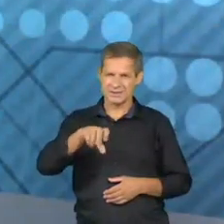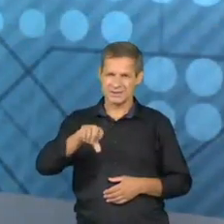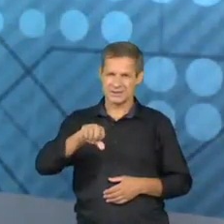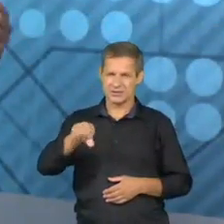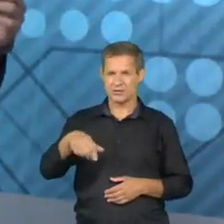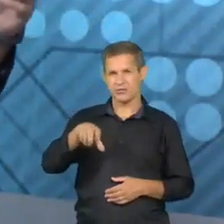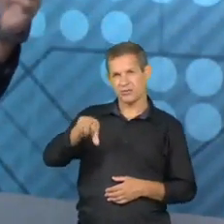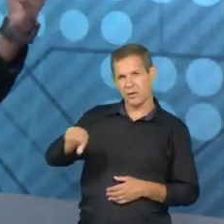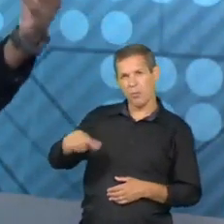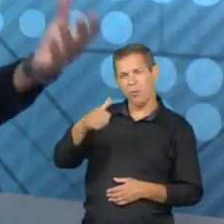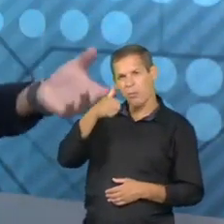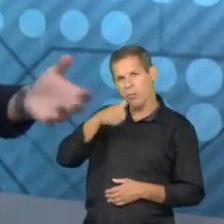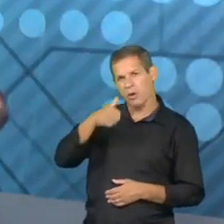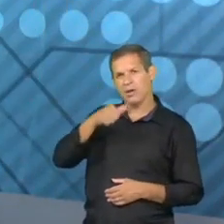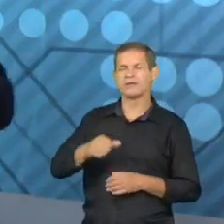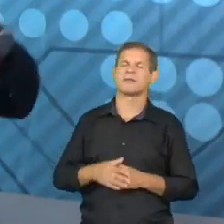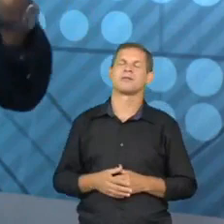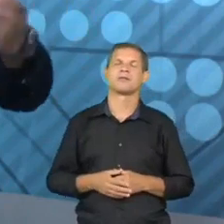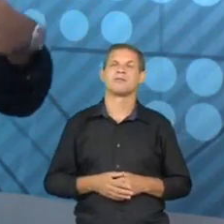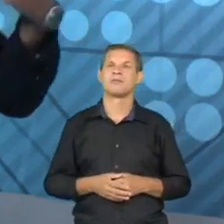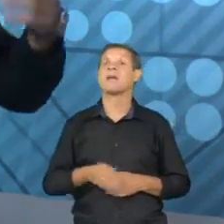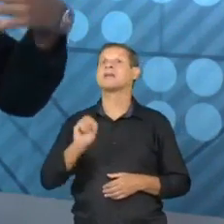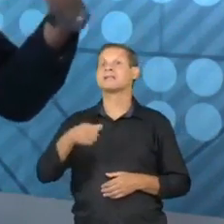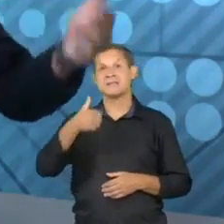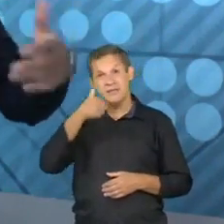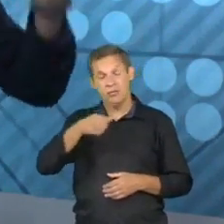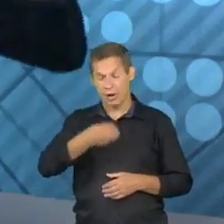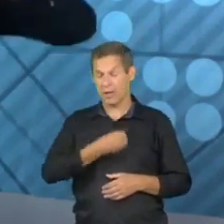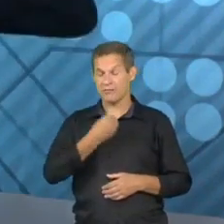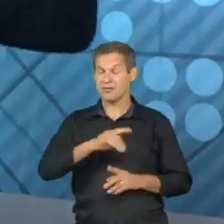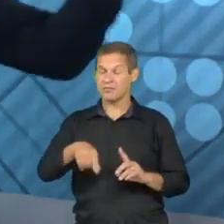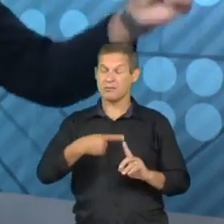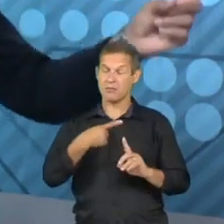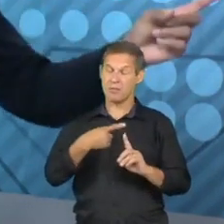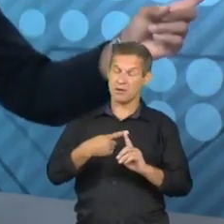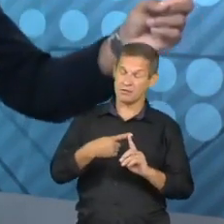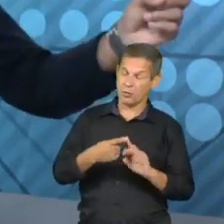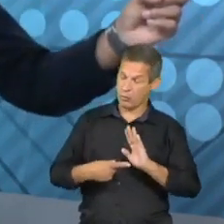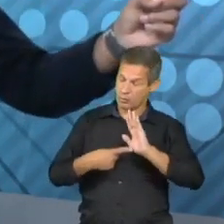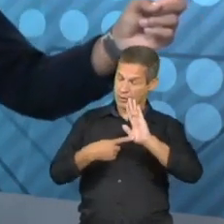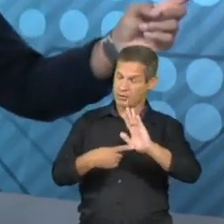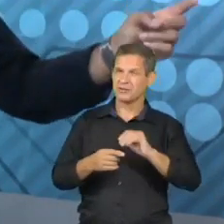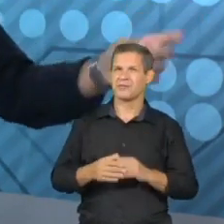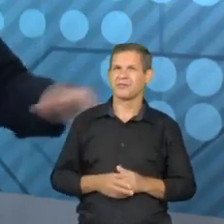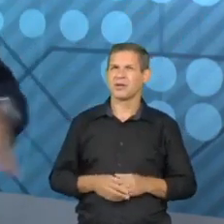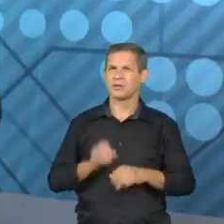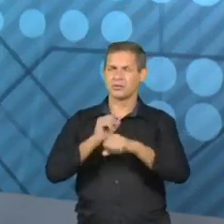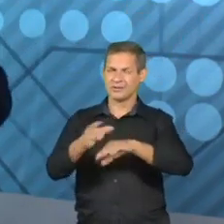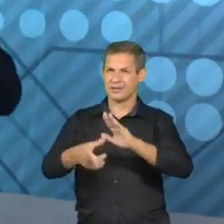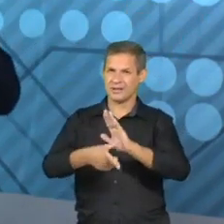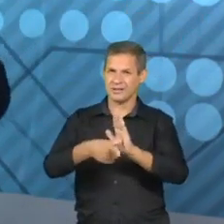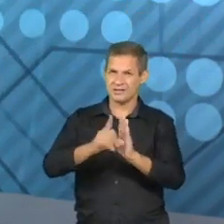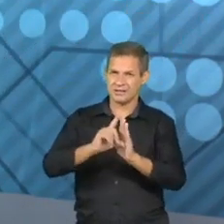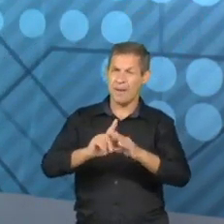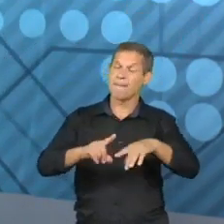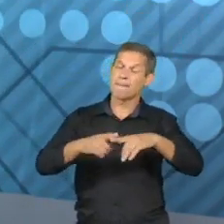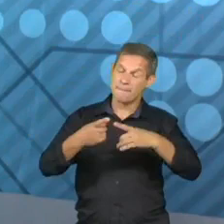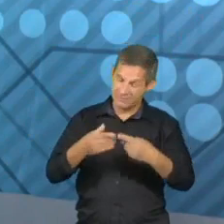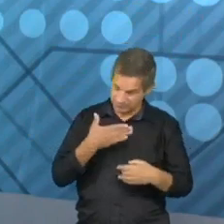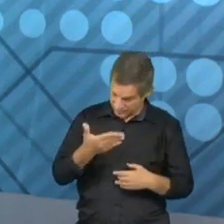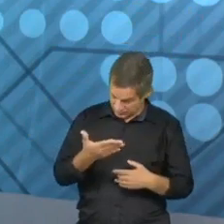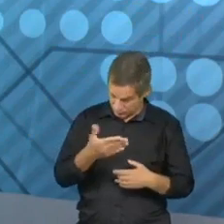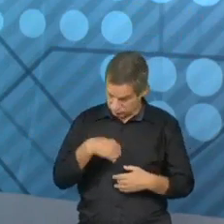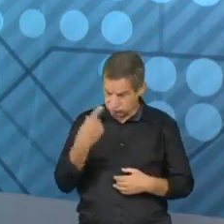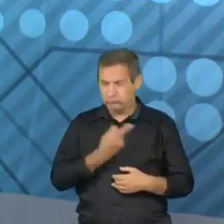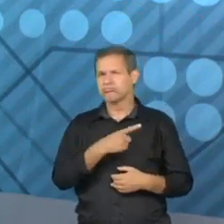79,9 para as mulheres. Sim, as mulheres vivem mais, como já apresentado no slide anterior. Então,